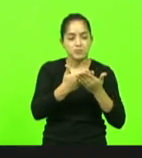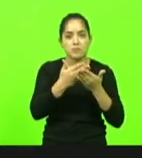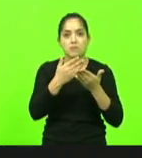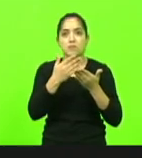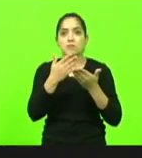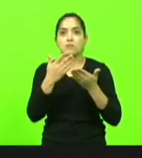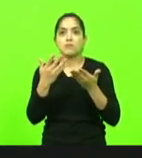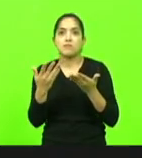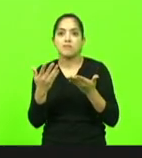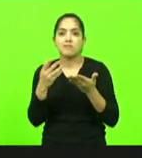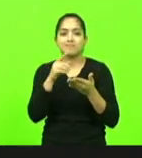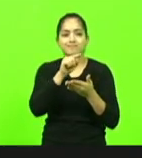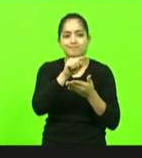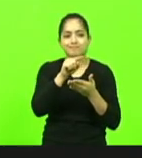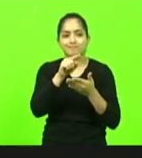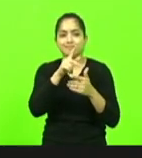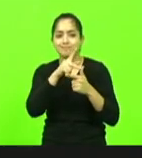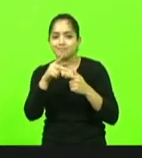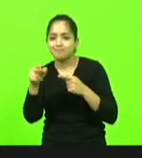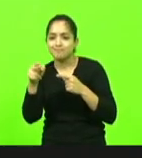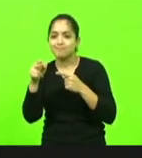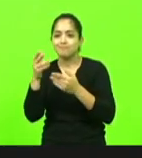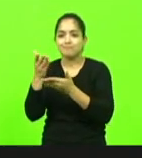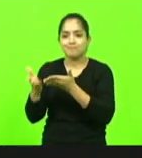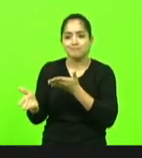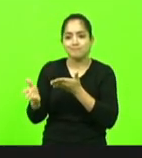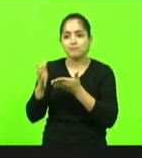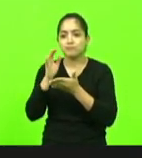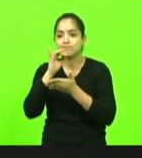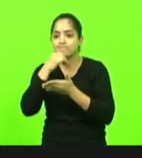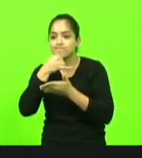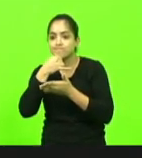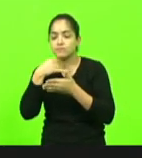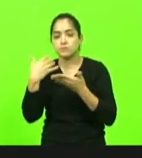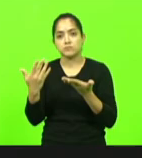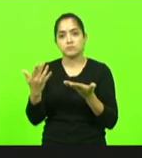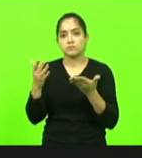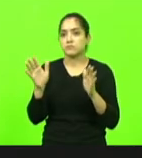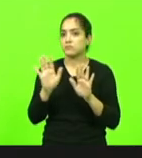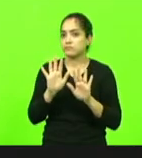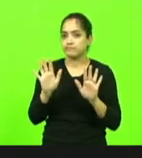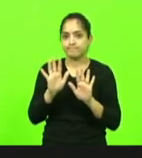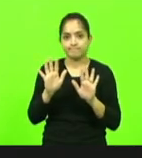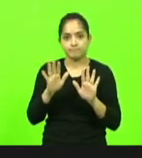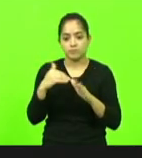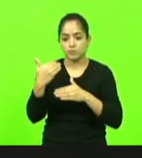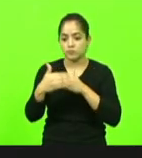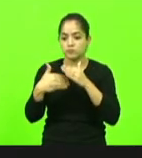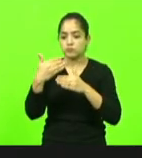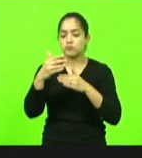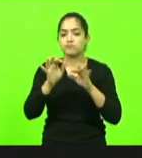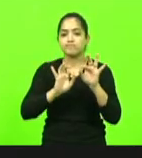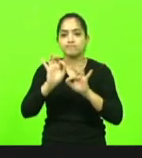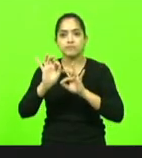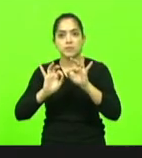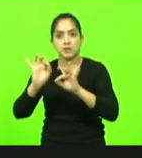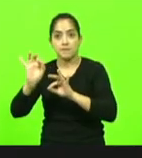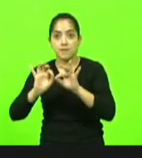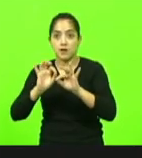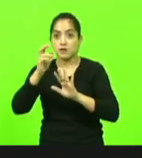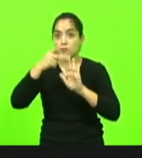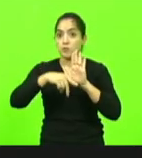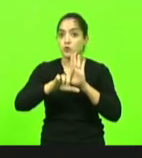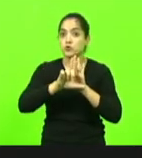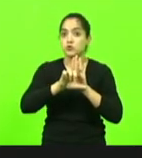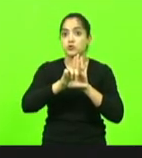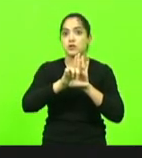quem ganhou está feliz, quem não ganhou está triste. Não é assim que a gente constrói um projeto de educação.